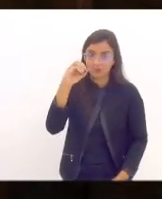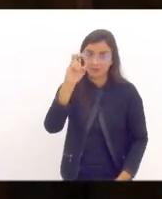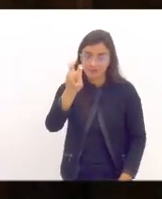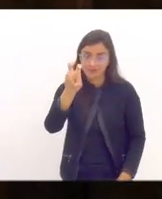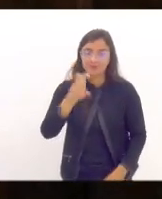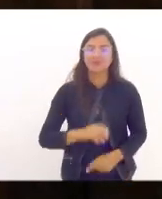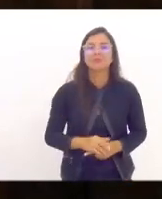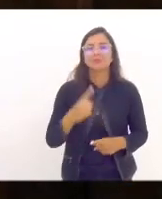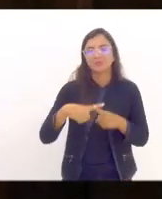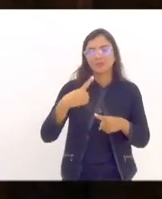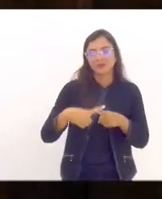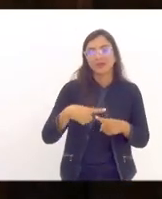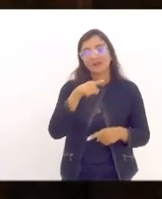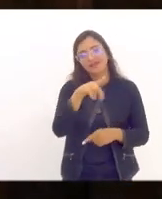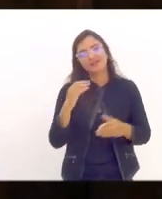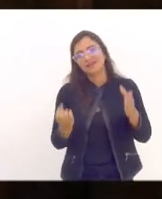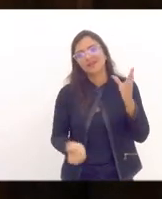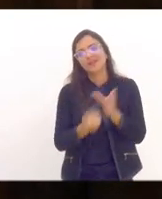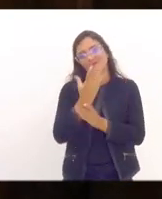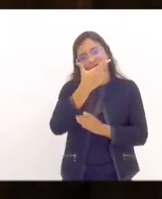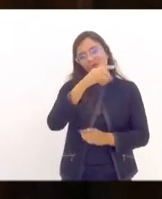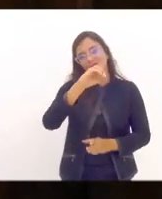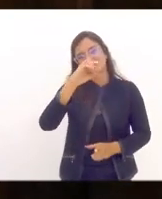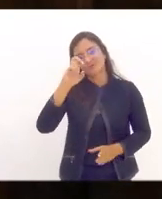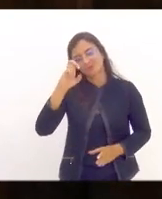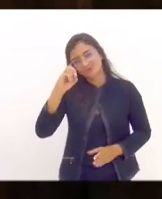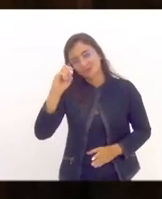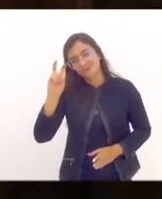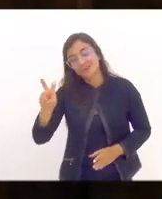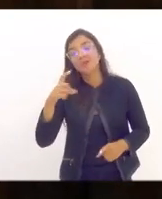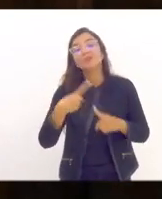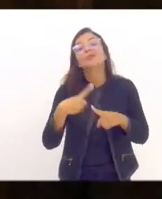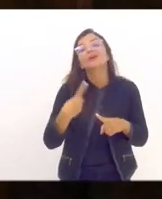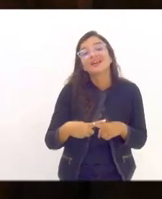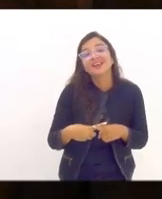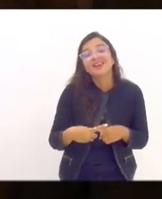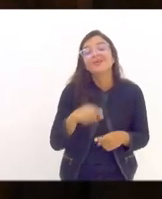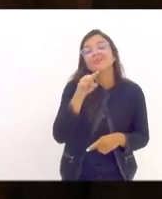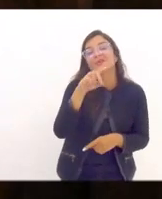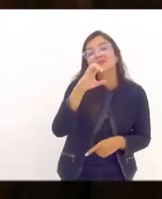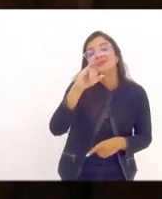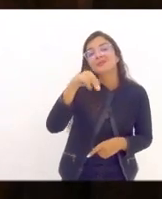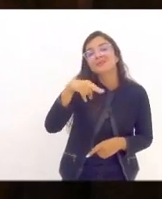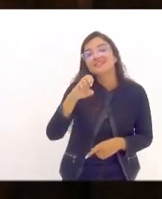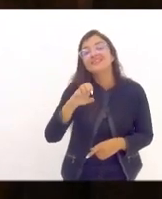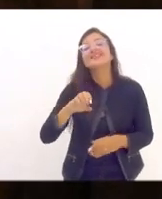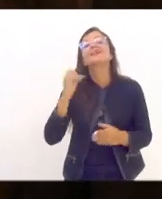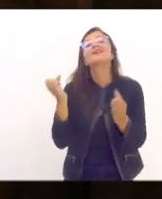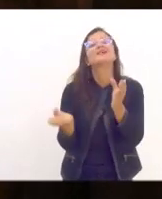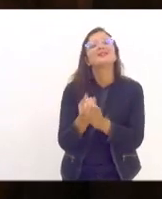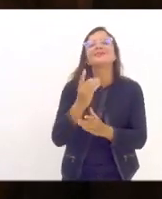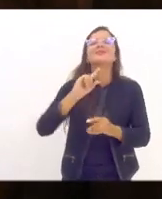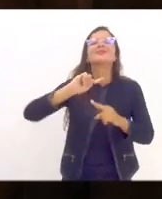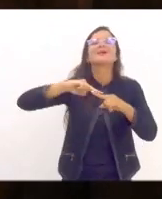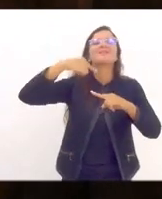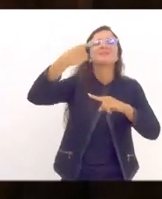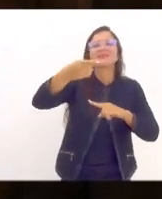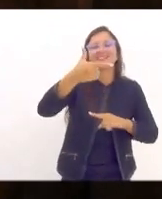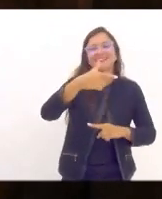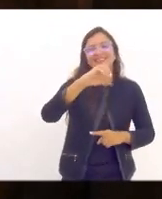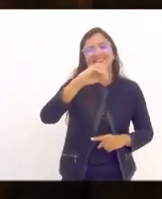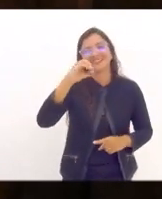quando ele foi instituído mesmo assim porque o porto cinco só foi inaugurado no ano seguinte em 2006